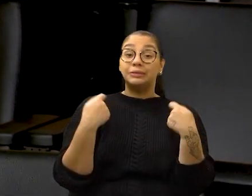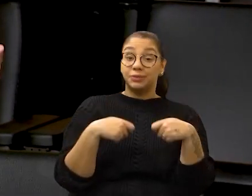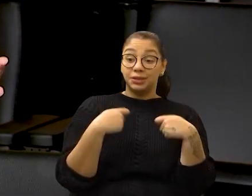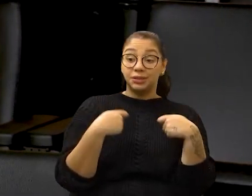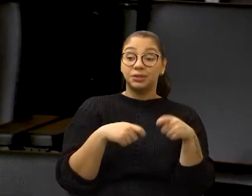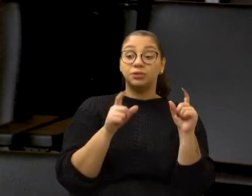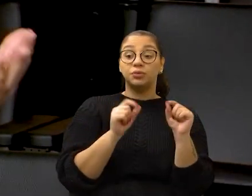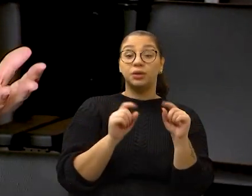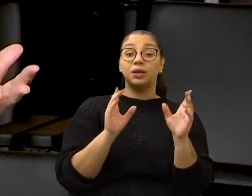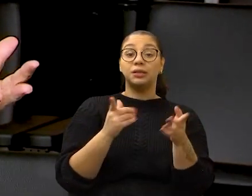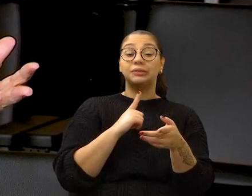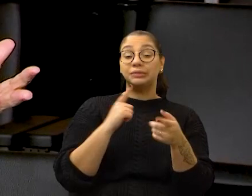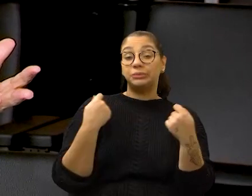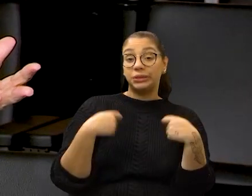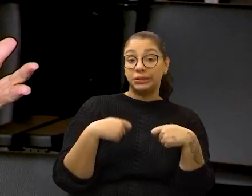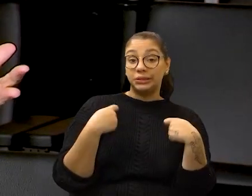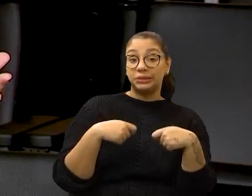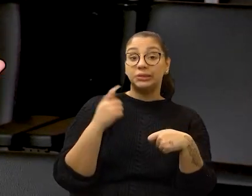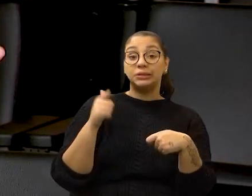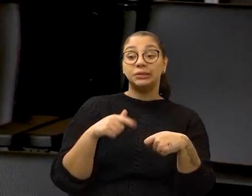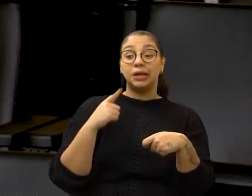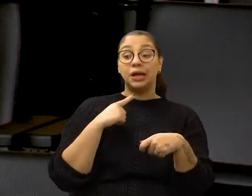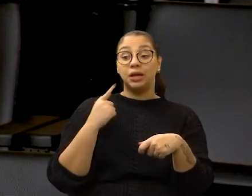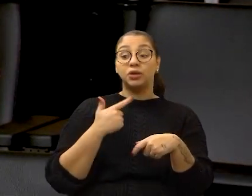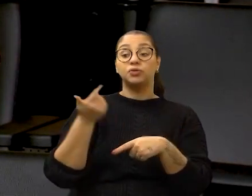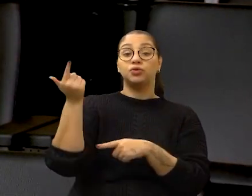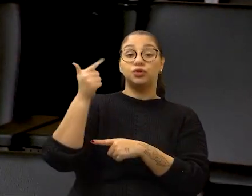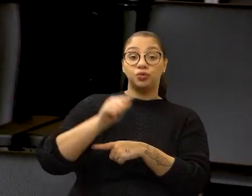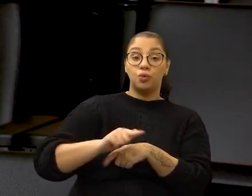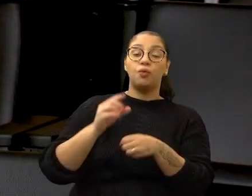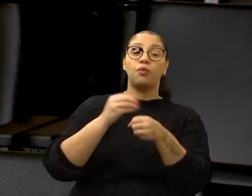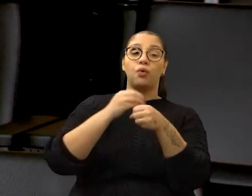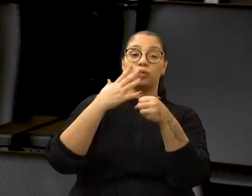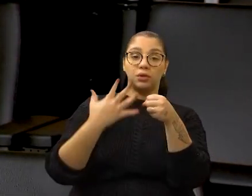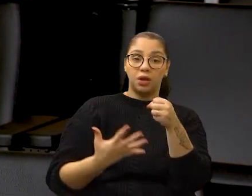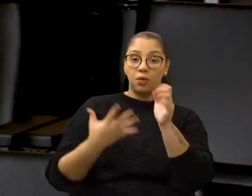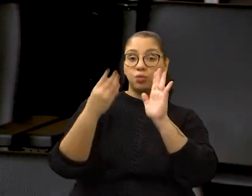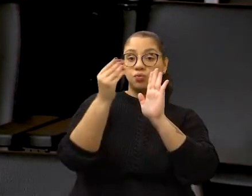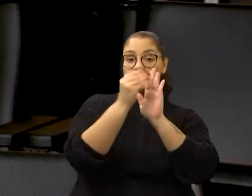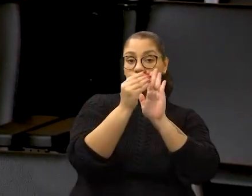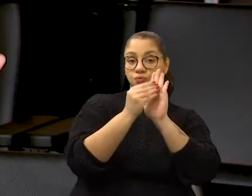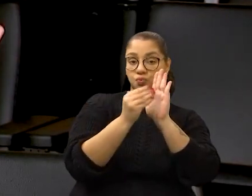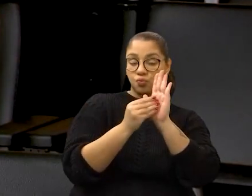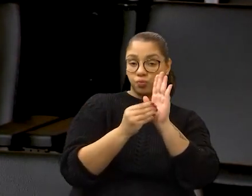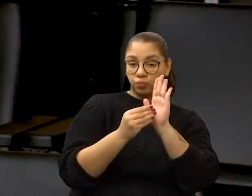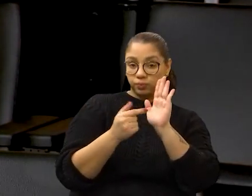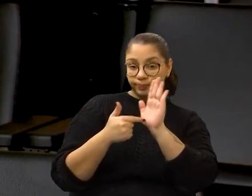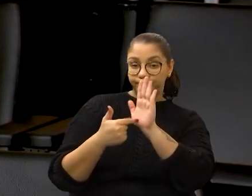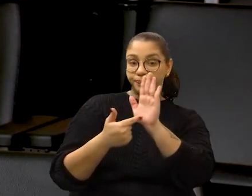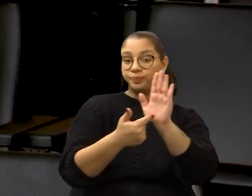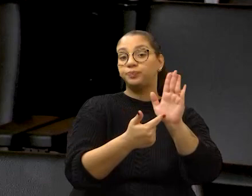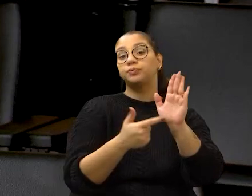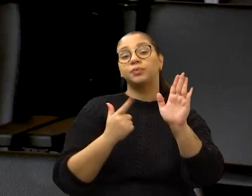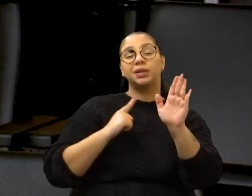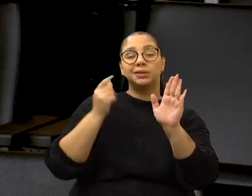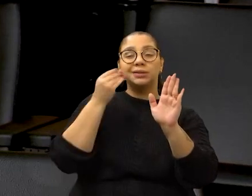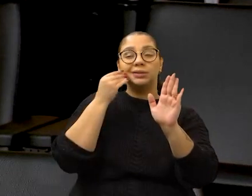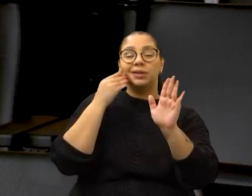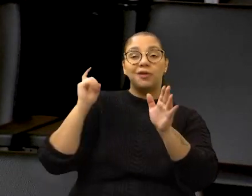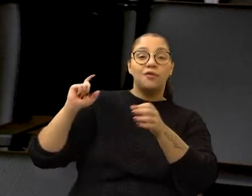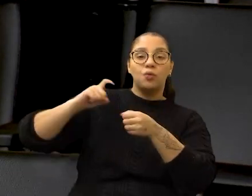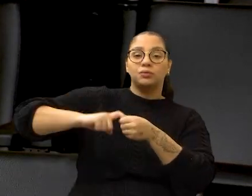deve haver, está havendo uma reposição de conteúdo gradativa para recuperar esse tempo